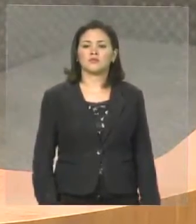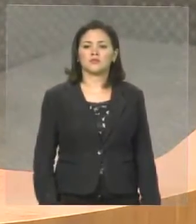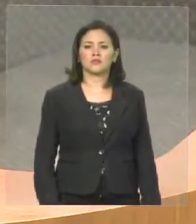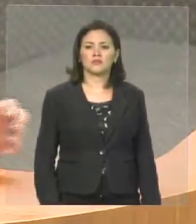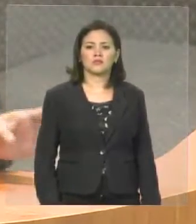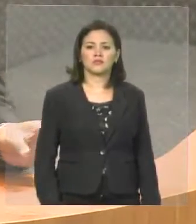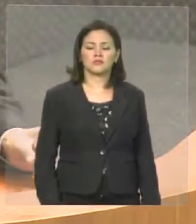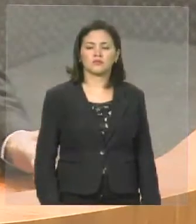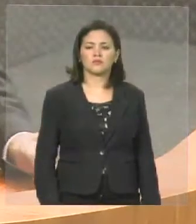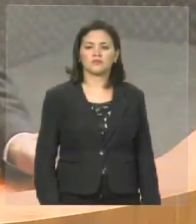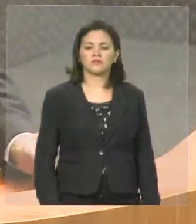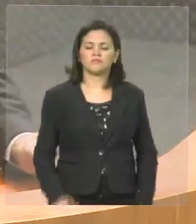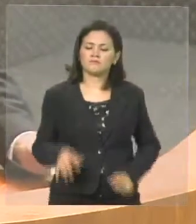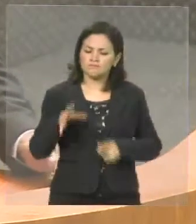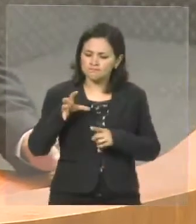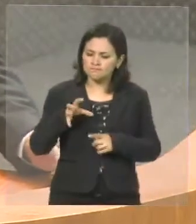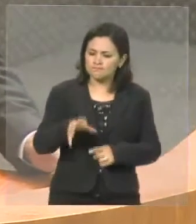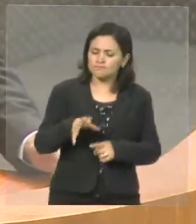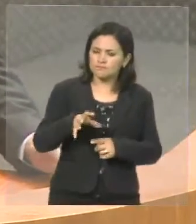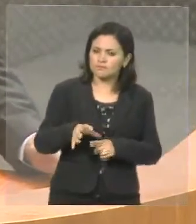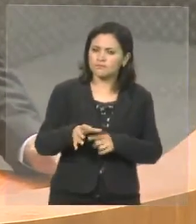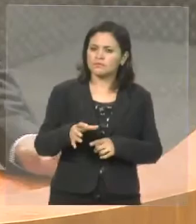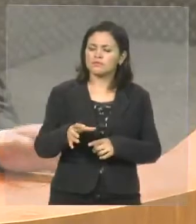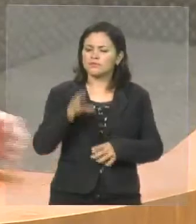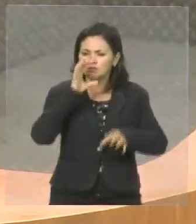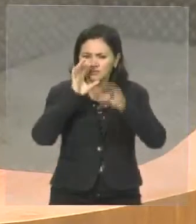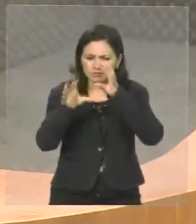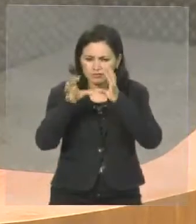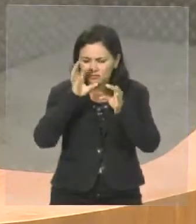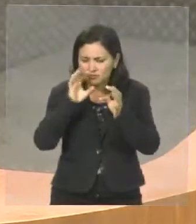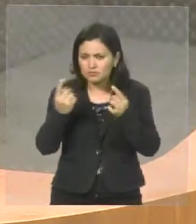a eleição em 2016.